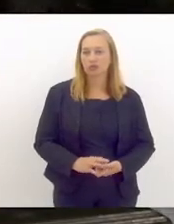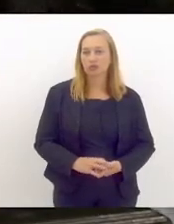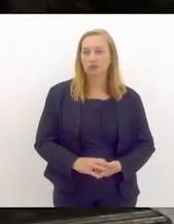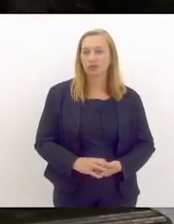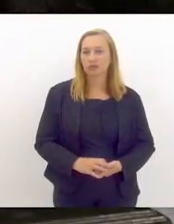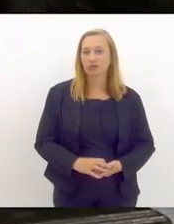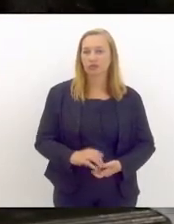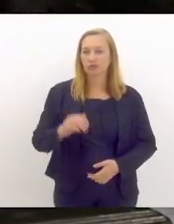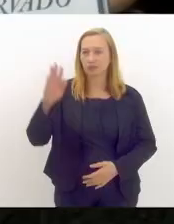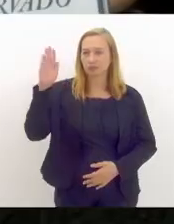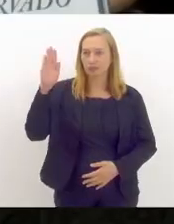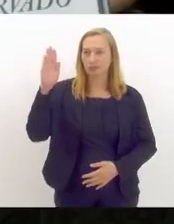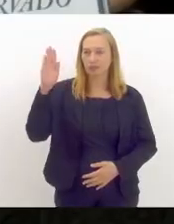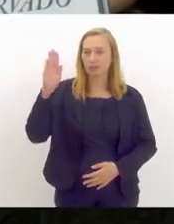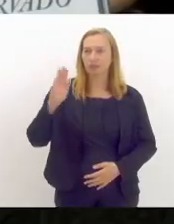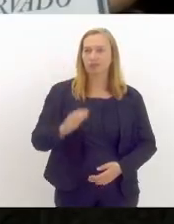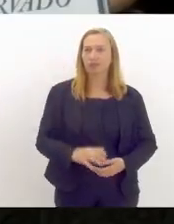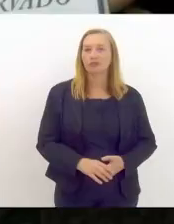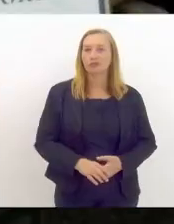Assim o prometo.